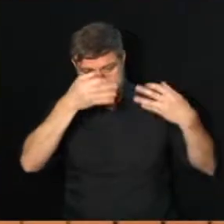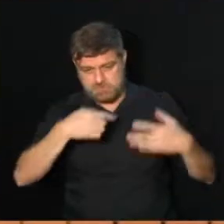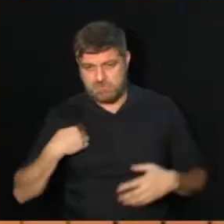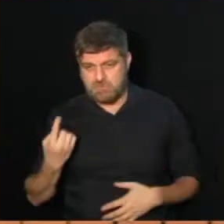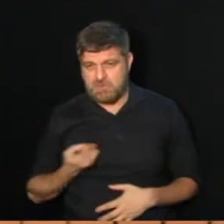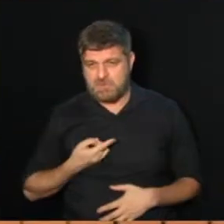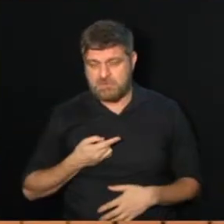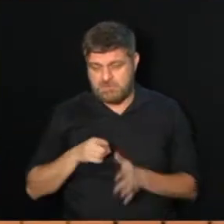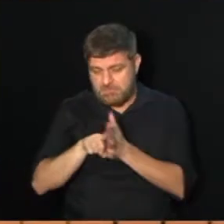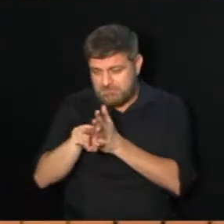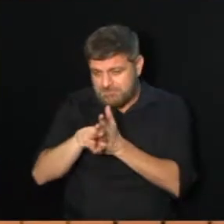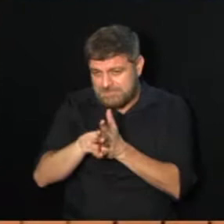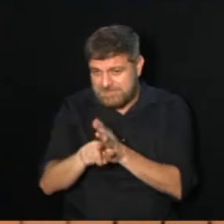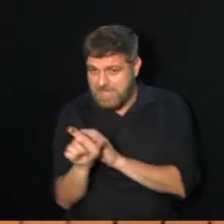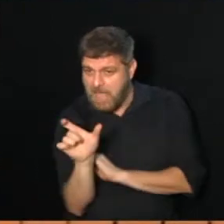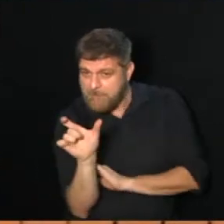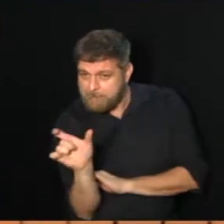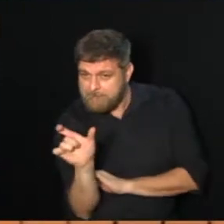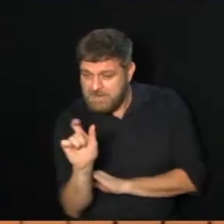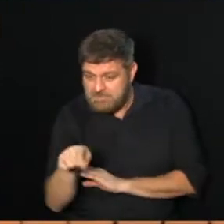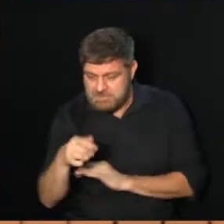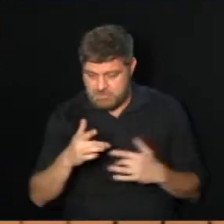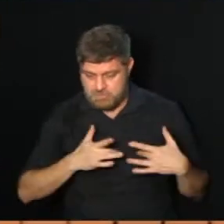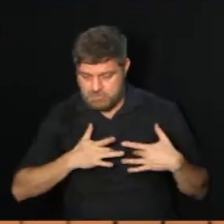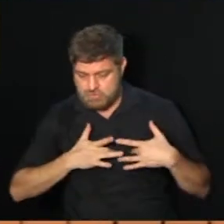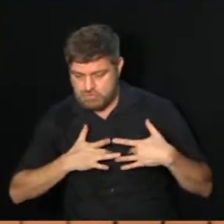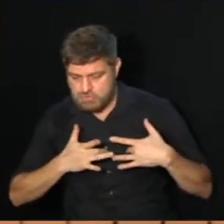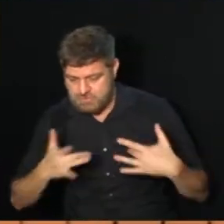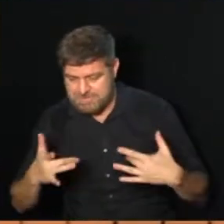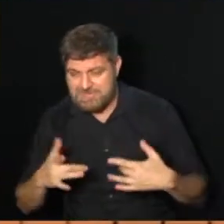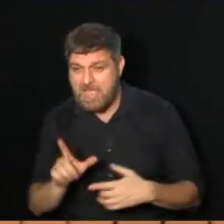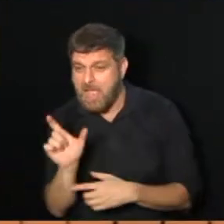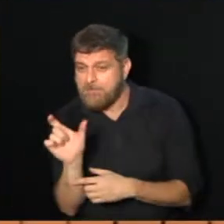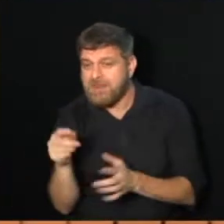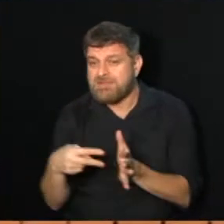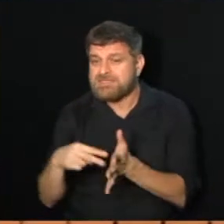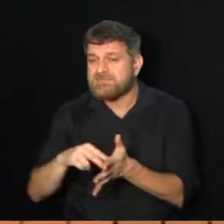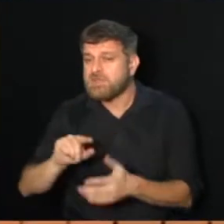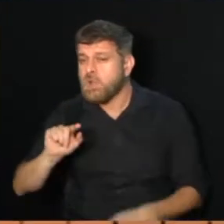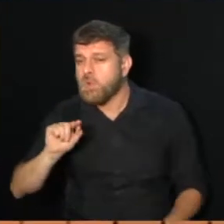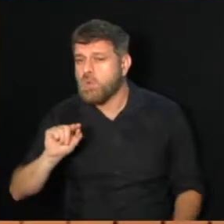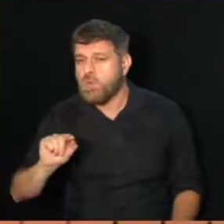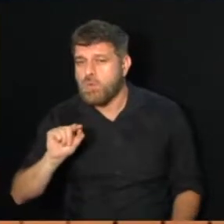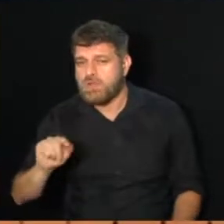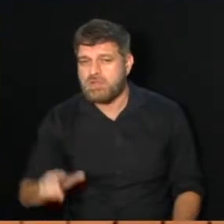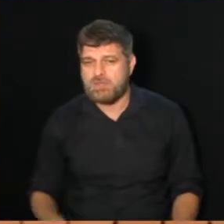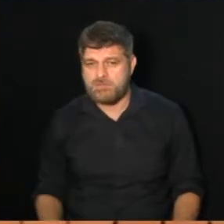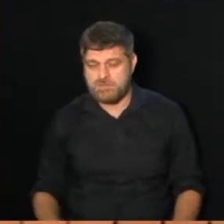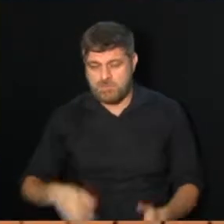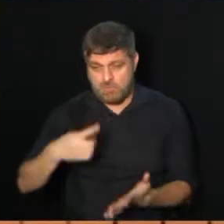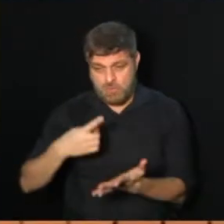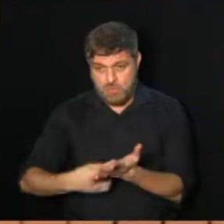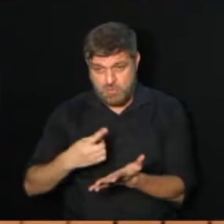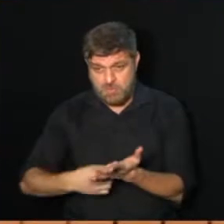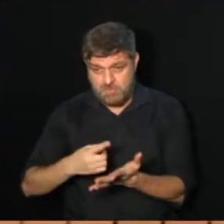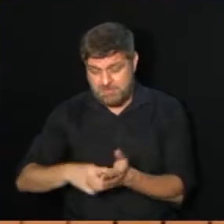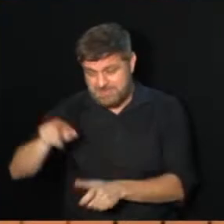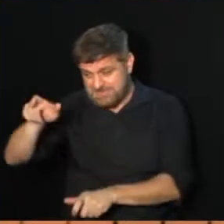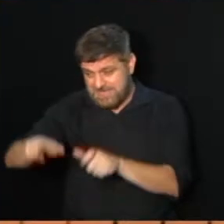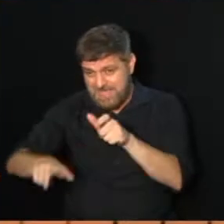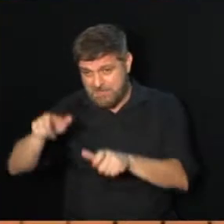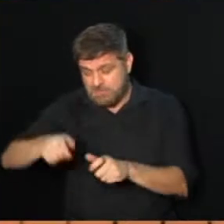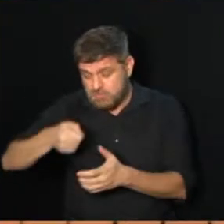o sentido de solidariedade, e do ponto de vista jurídico, como termo jurídico, solidariedade, compromisso pelo qual as pessoas